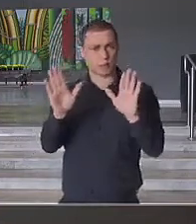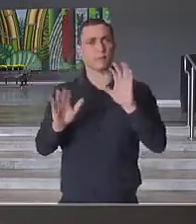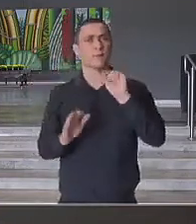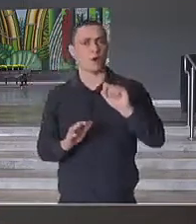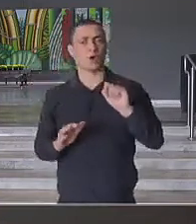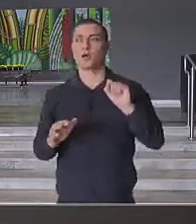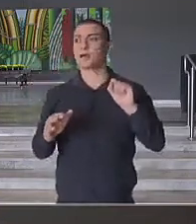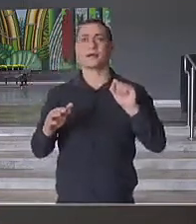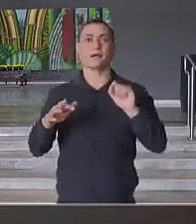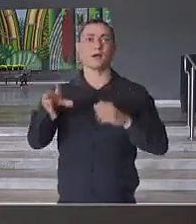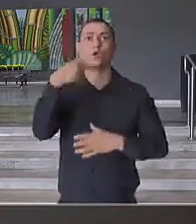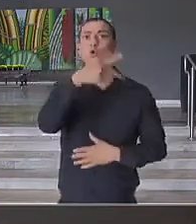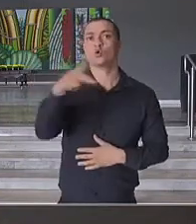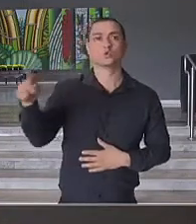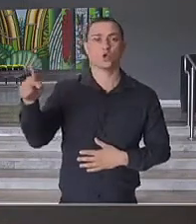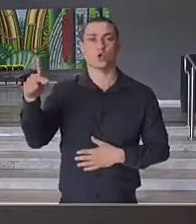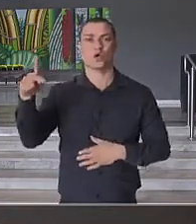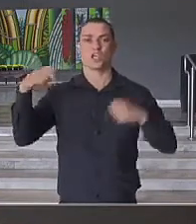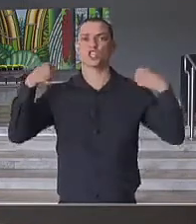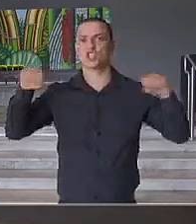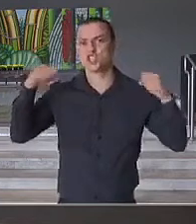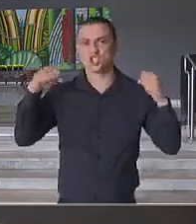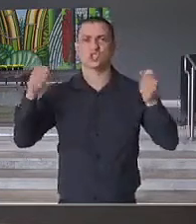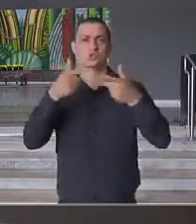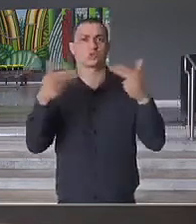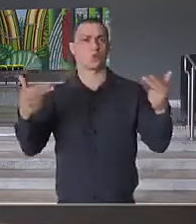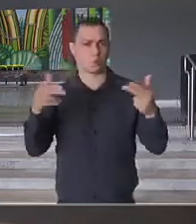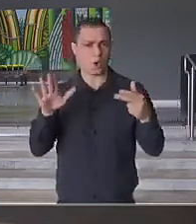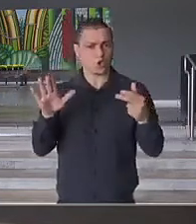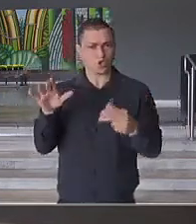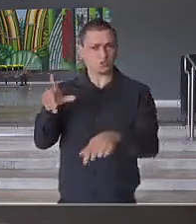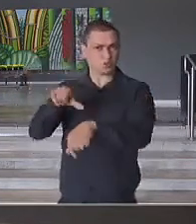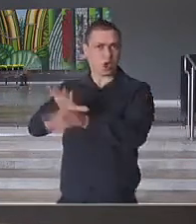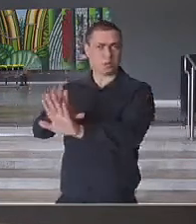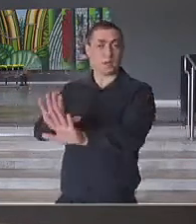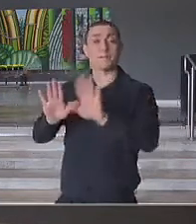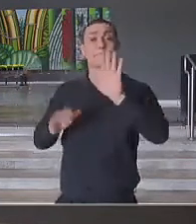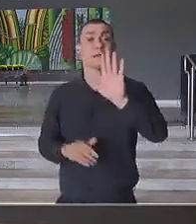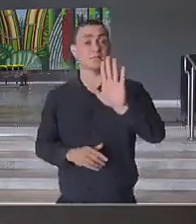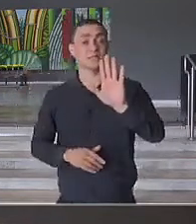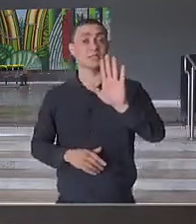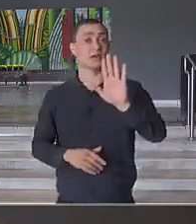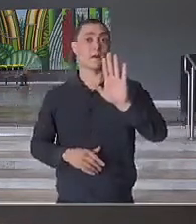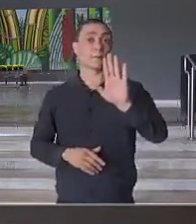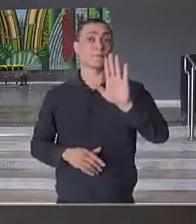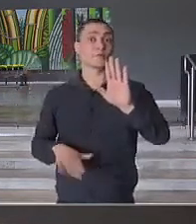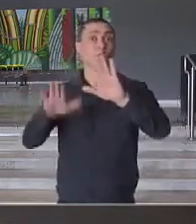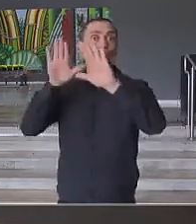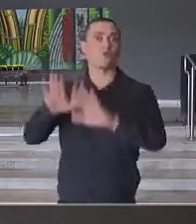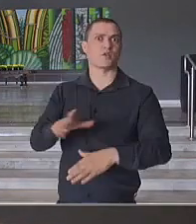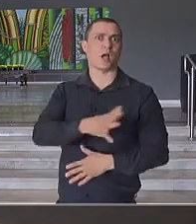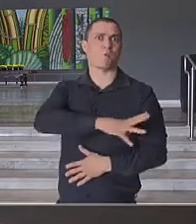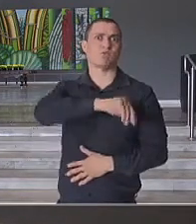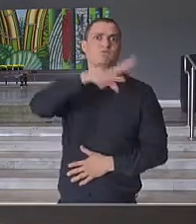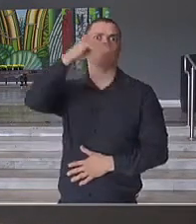a sua atividade durante um determinado período, mas não permaneça na praia. O uso